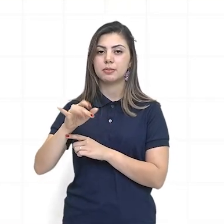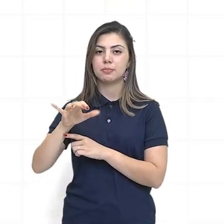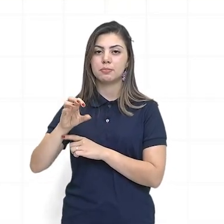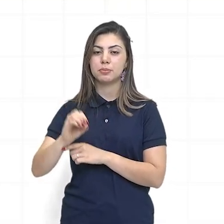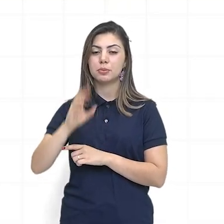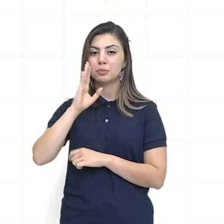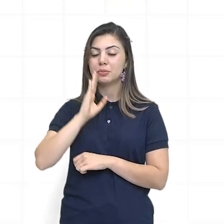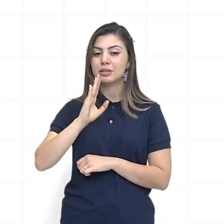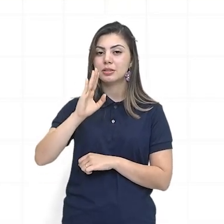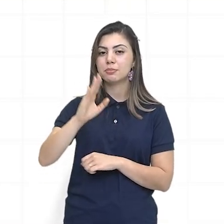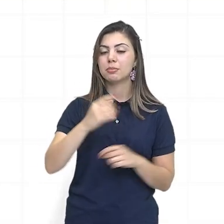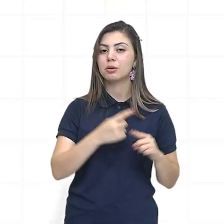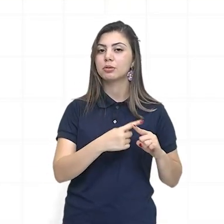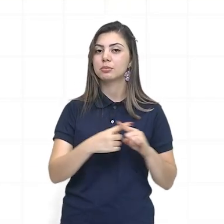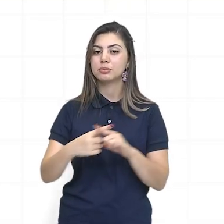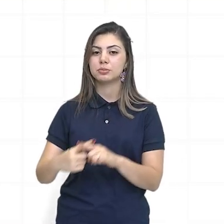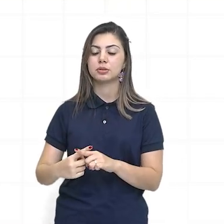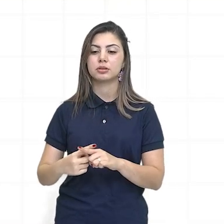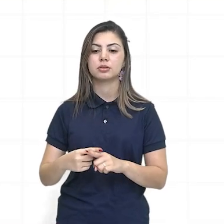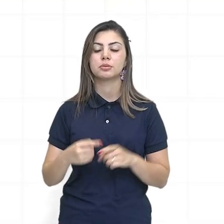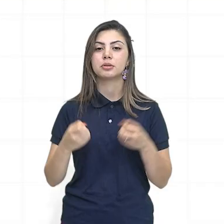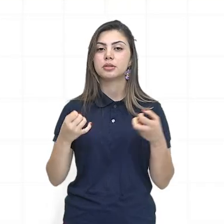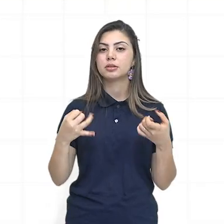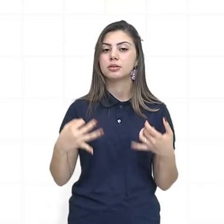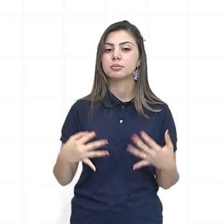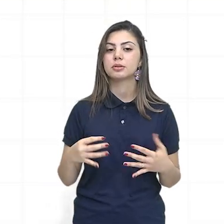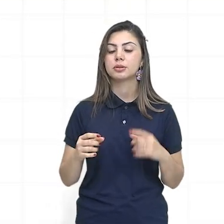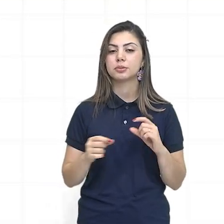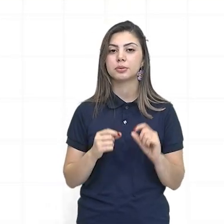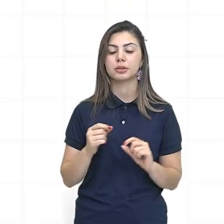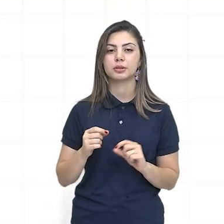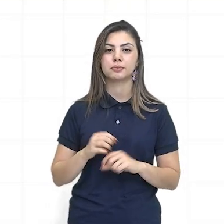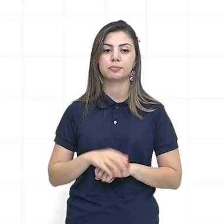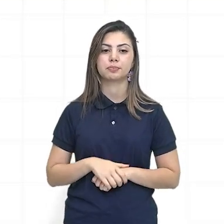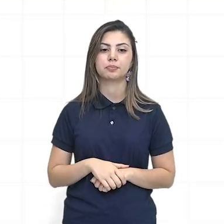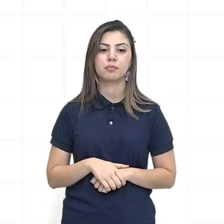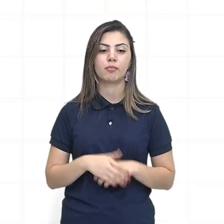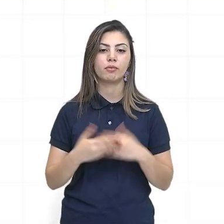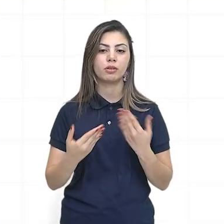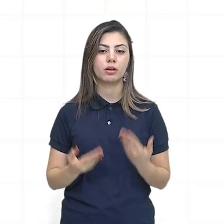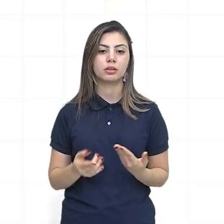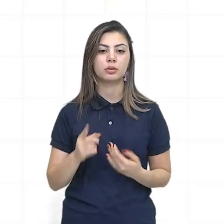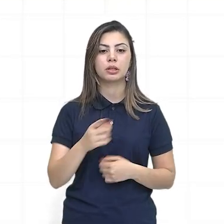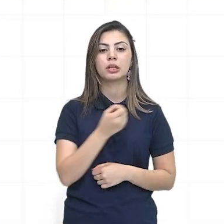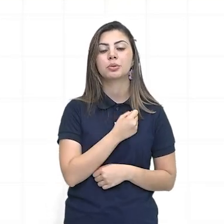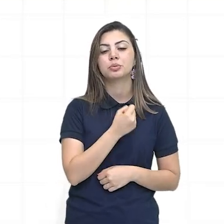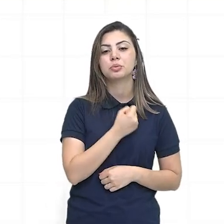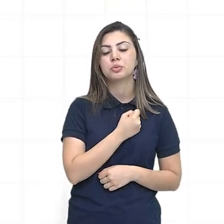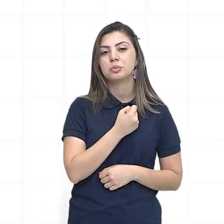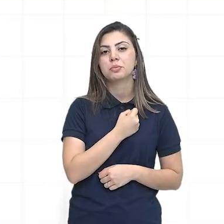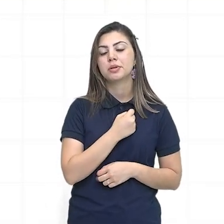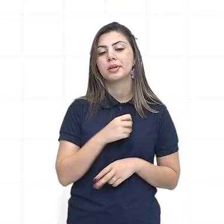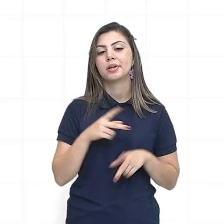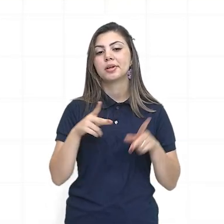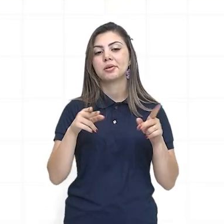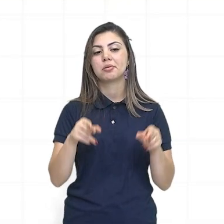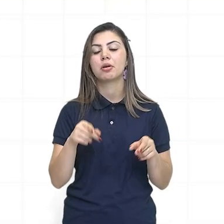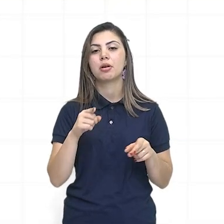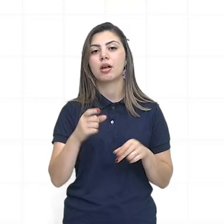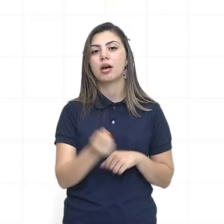multiplicação, princípio multiplicativo, fundamental multiplicativo, que diz, né, que um evento, né, vai ser igual ao número